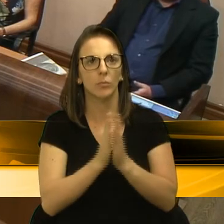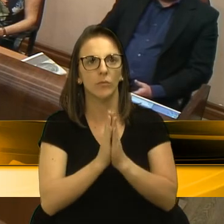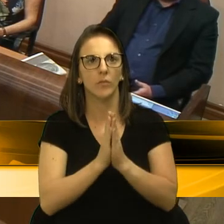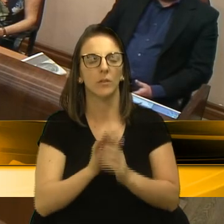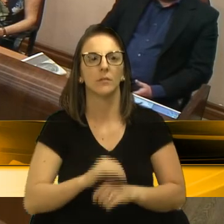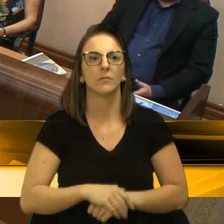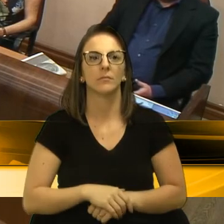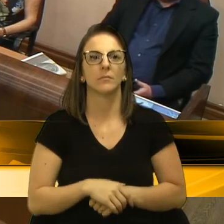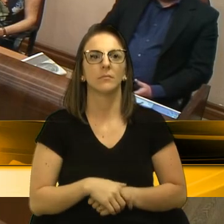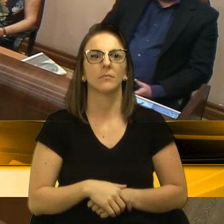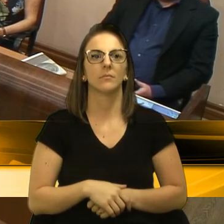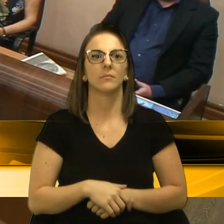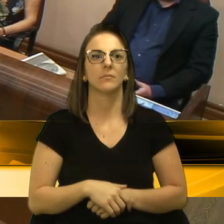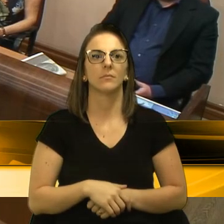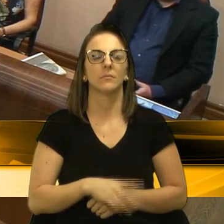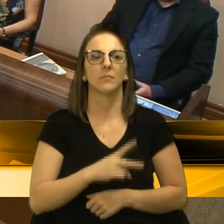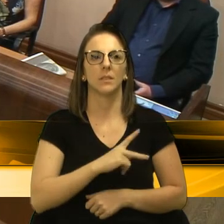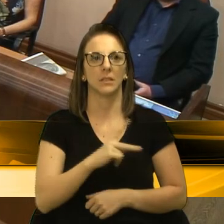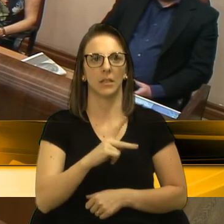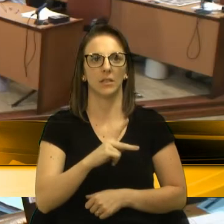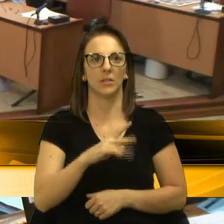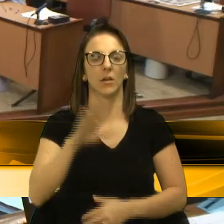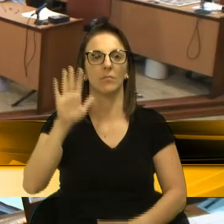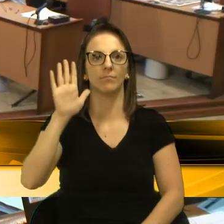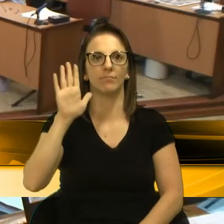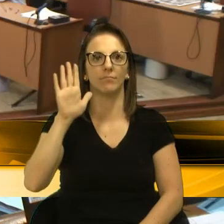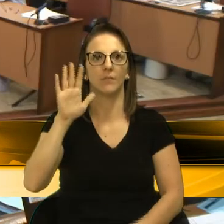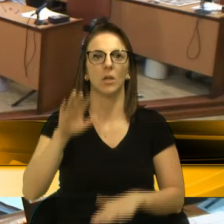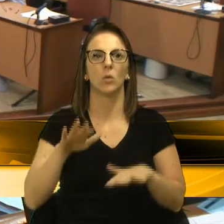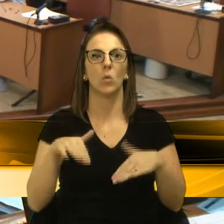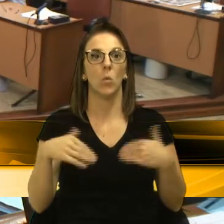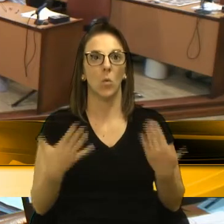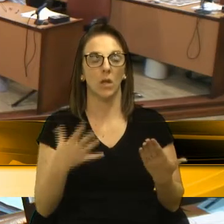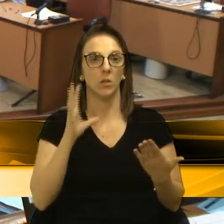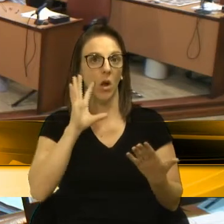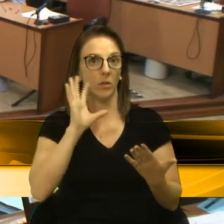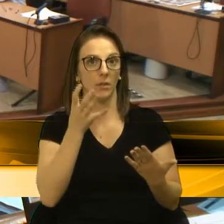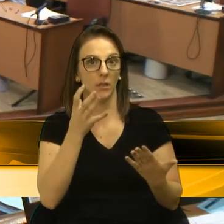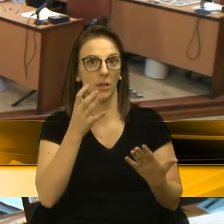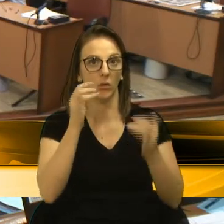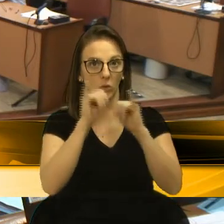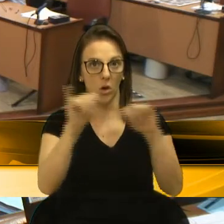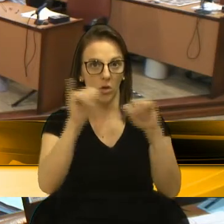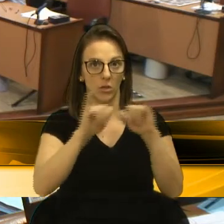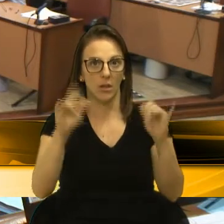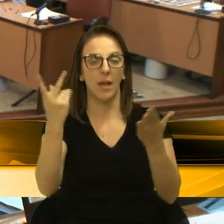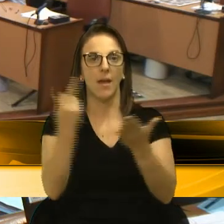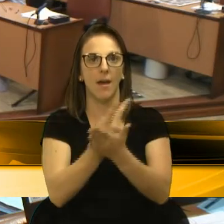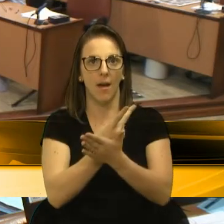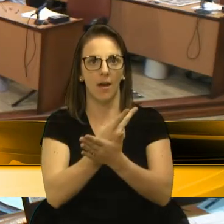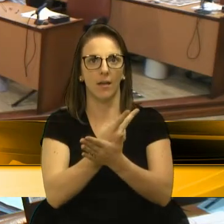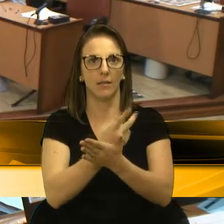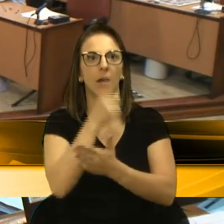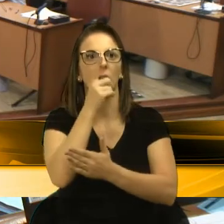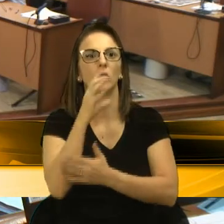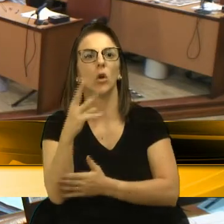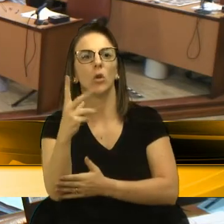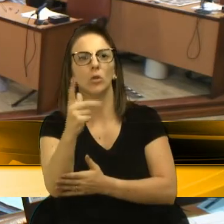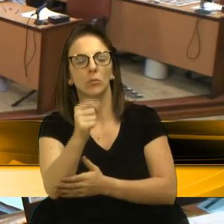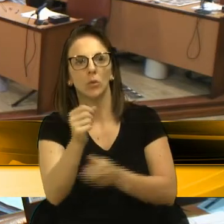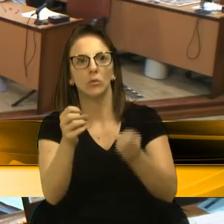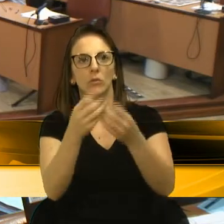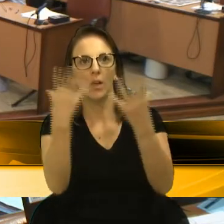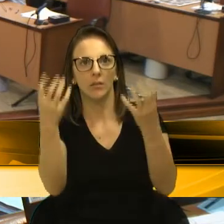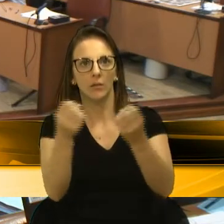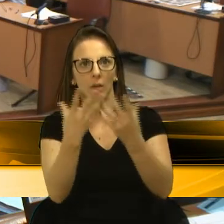aqui, mas quando houve a notícia equivocada do vereador Frisso, eles festejaram. Nós também temos o direito de festejar. Nós também, senhor presidente.